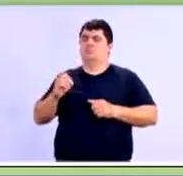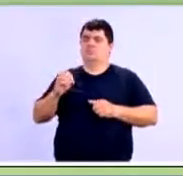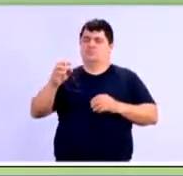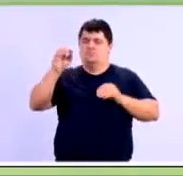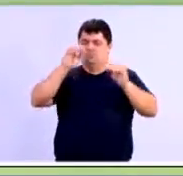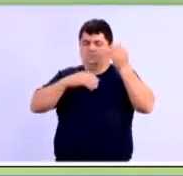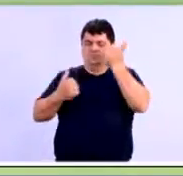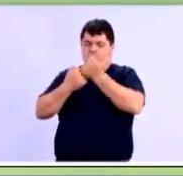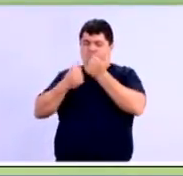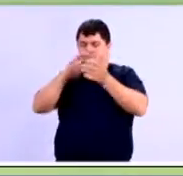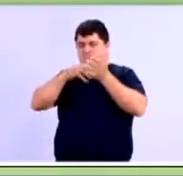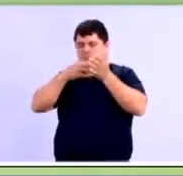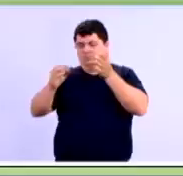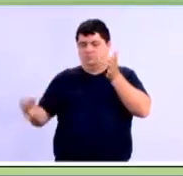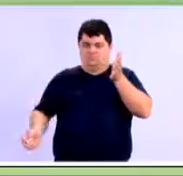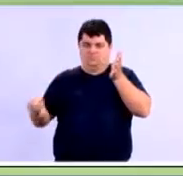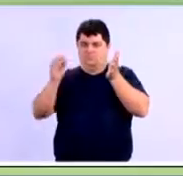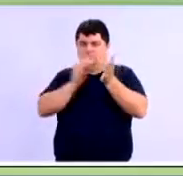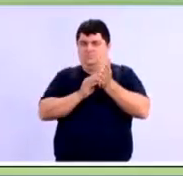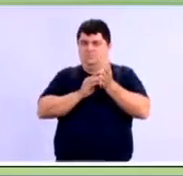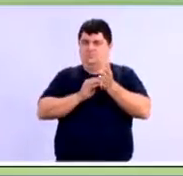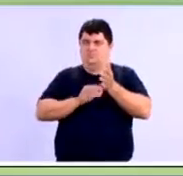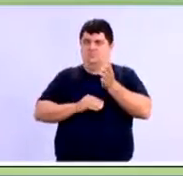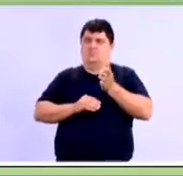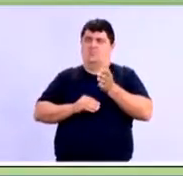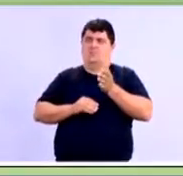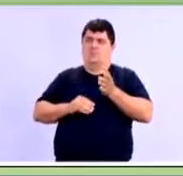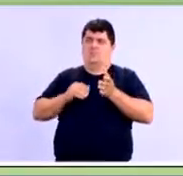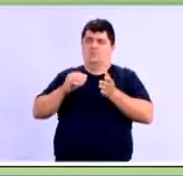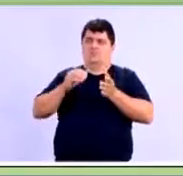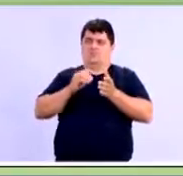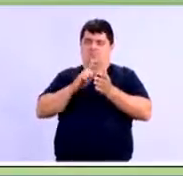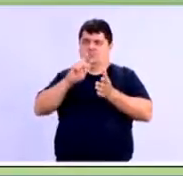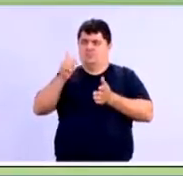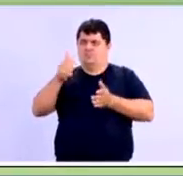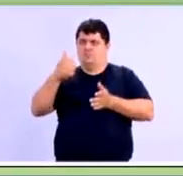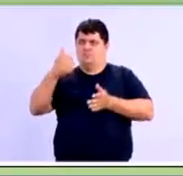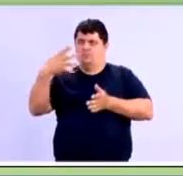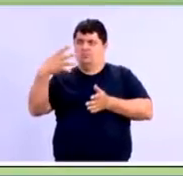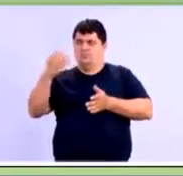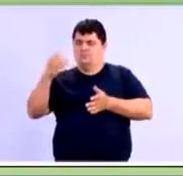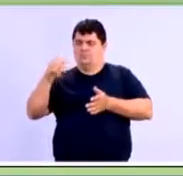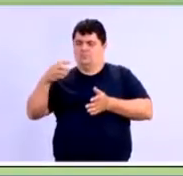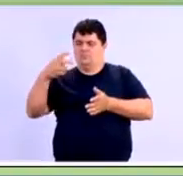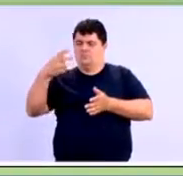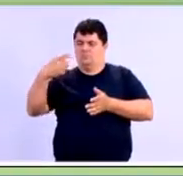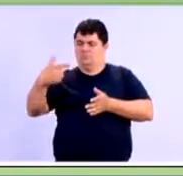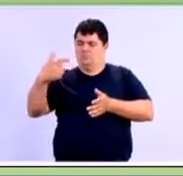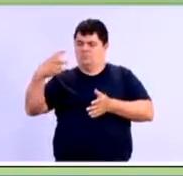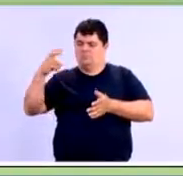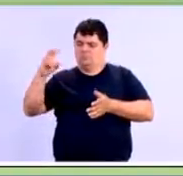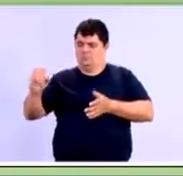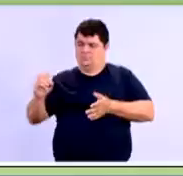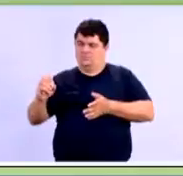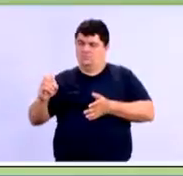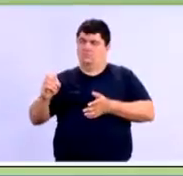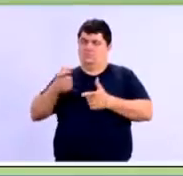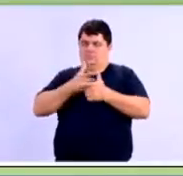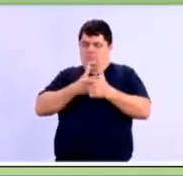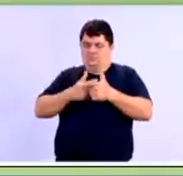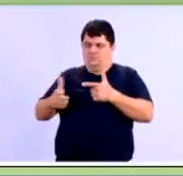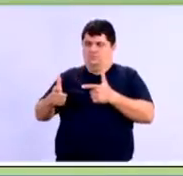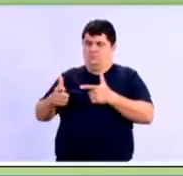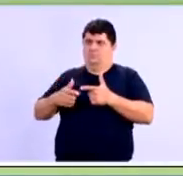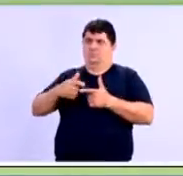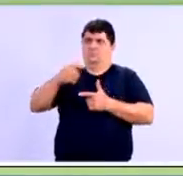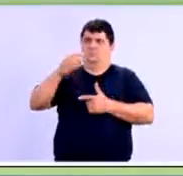faço o cálculo, ó, giro, pego as vendas líquidas dividido pelo ativo total. Qual as minhas vendas líquidas? 140, 250 dividido